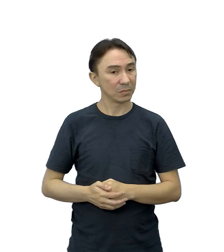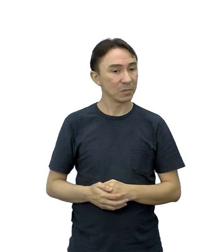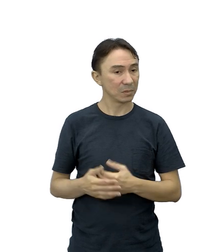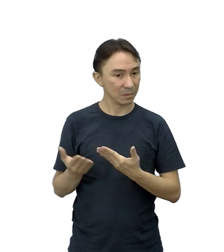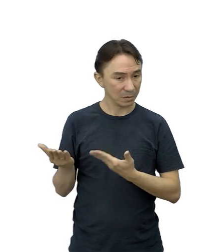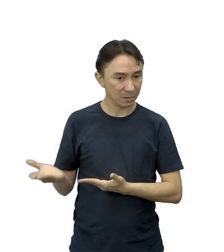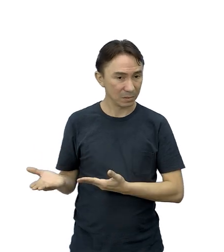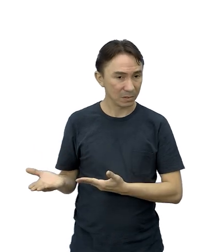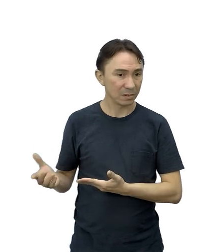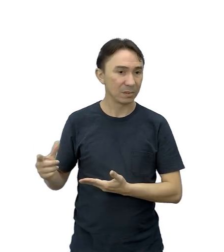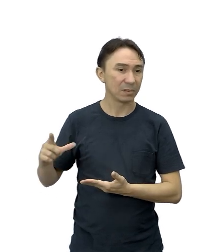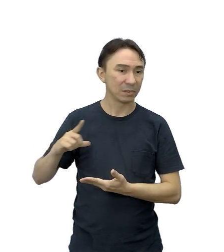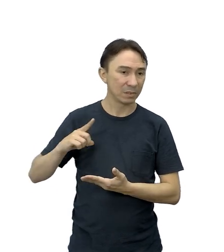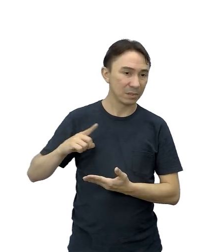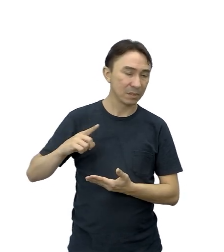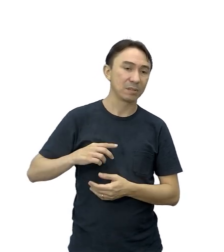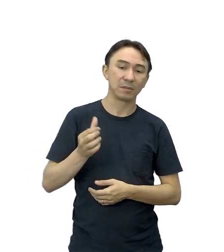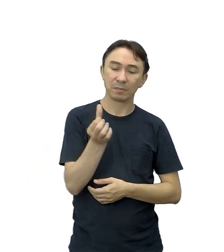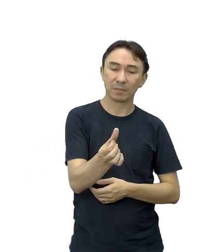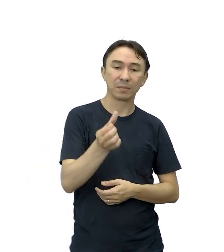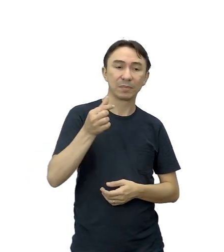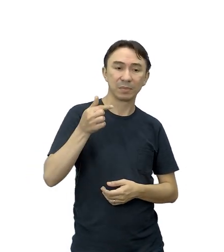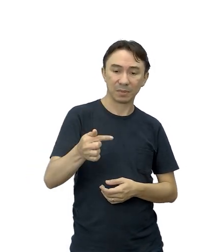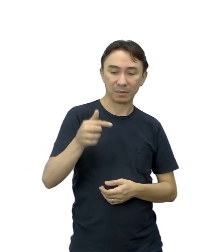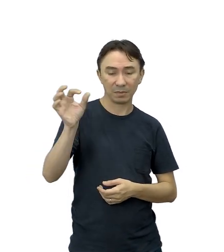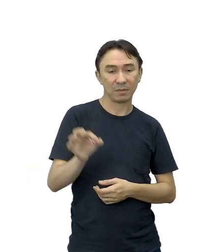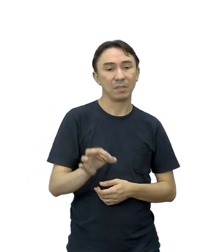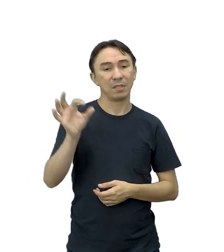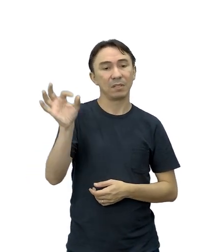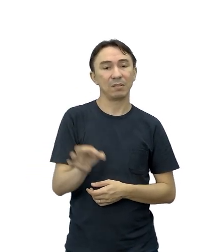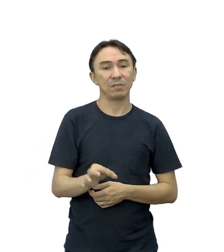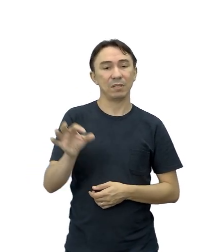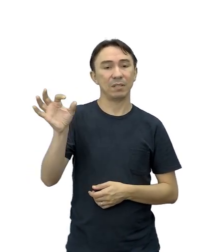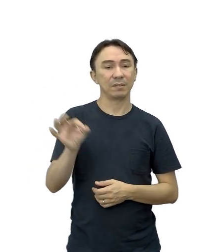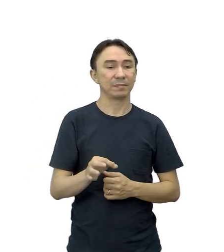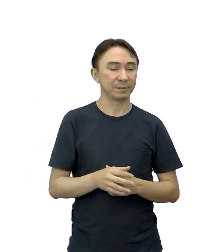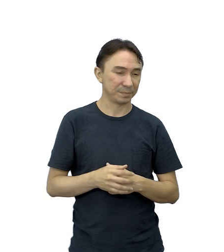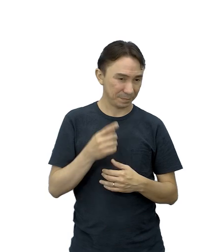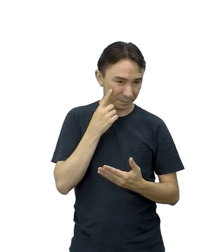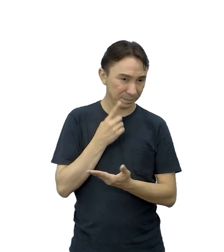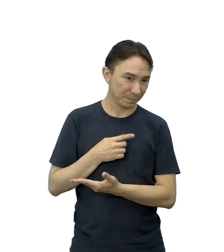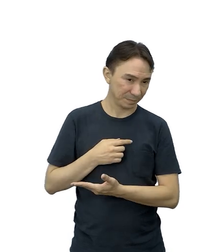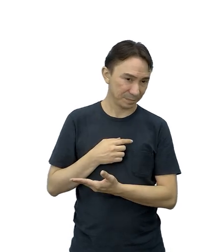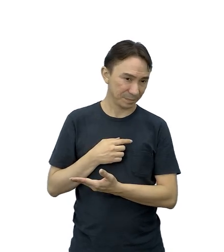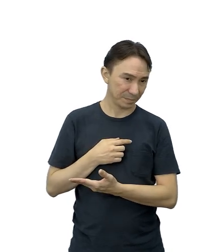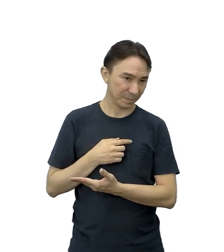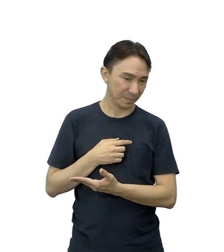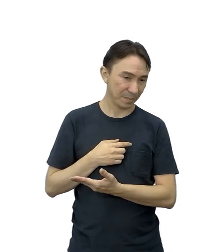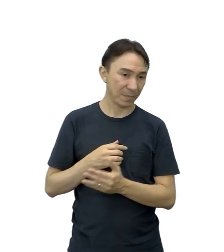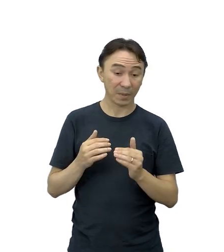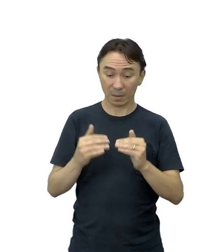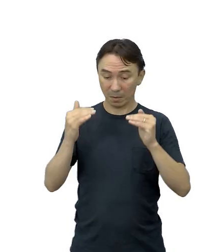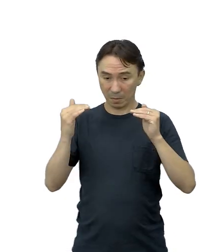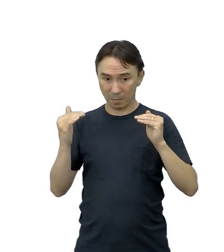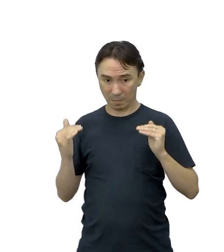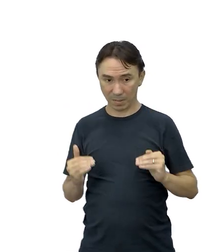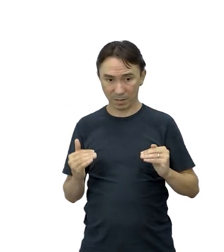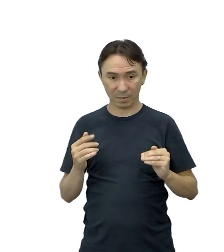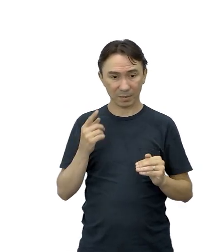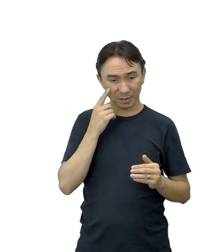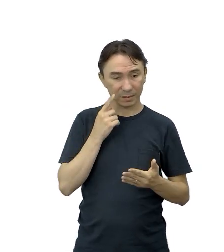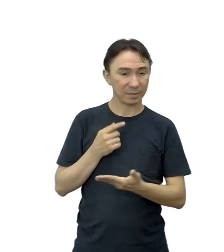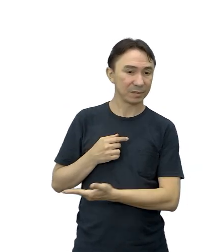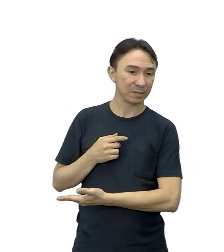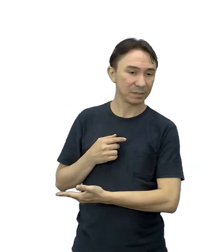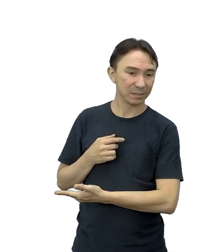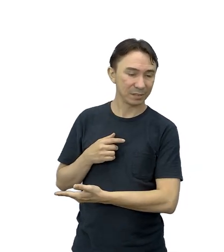de 67%, desse grau de dificuldade ou não pelo estudante. Aqui embaixo, vocês vão observar,